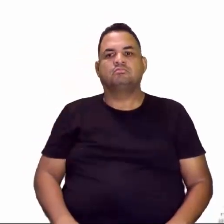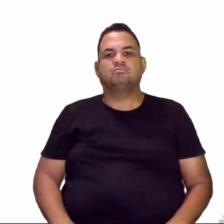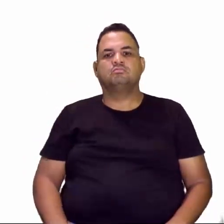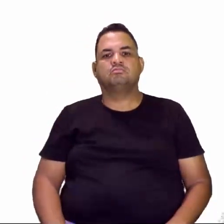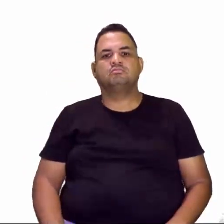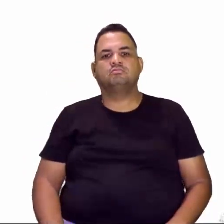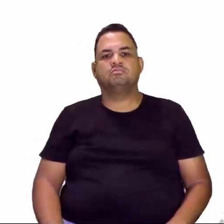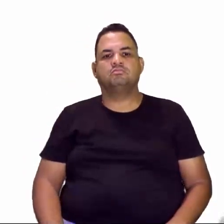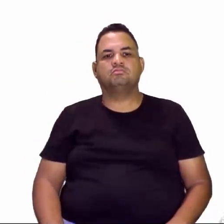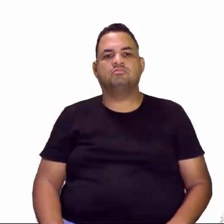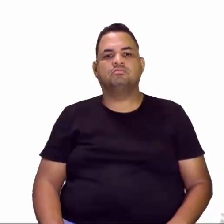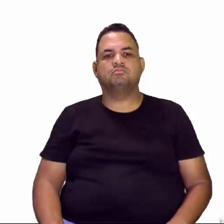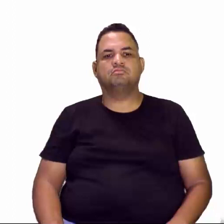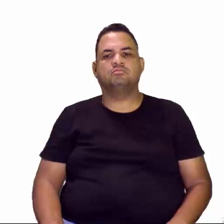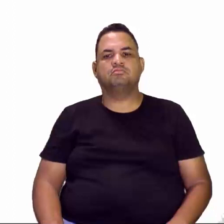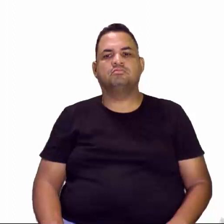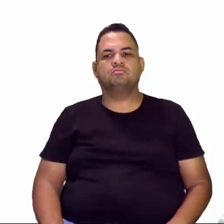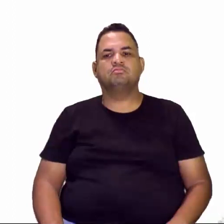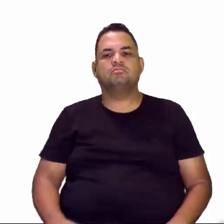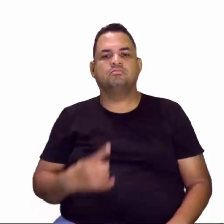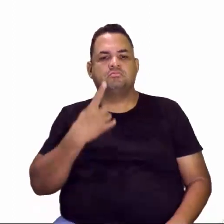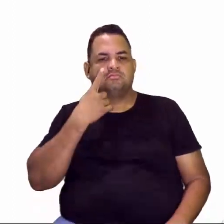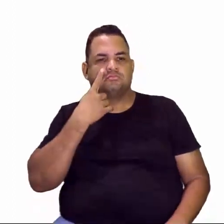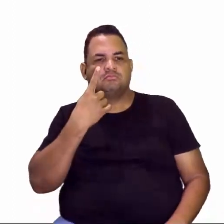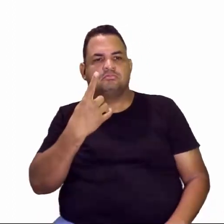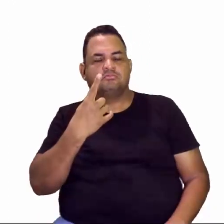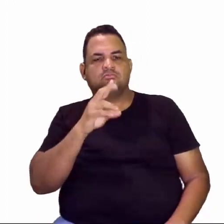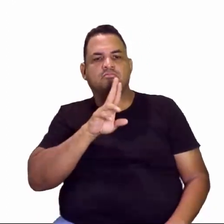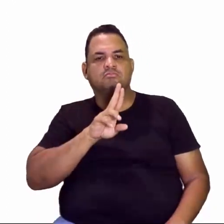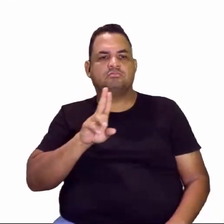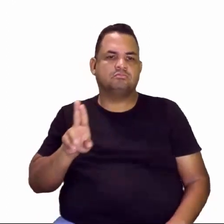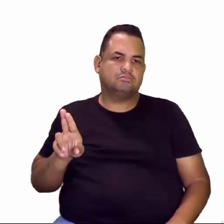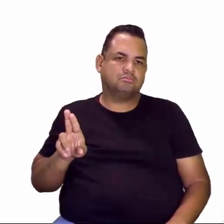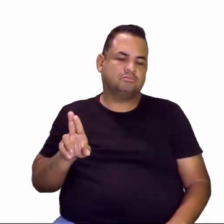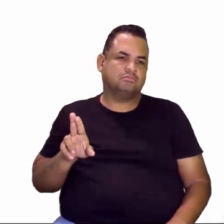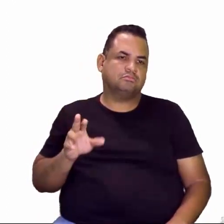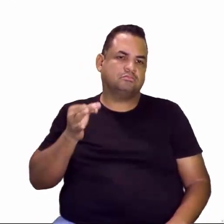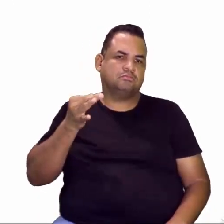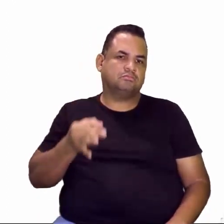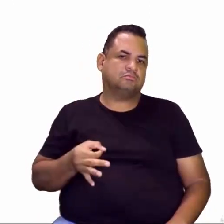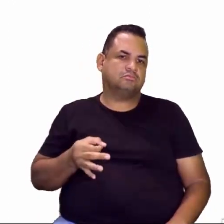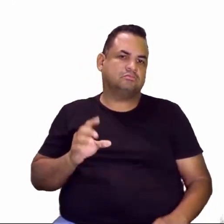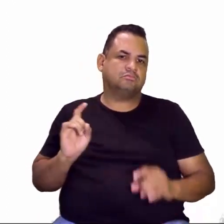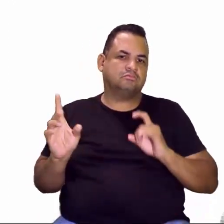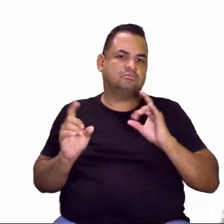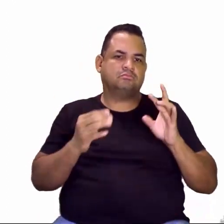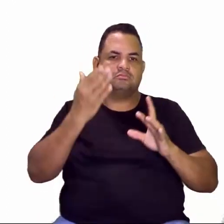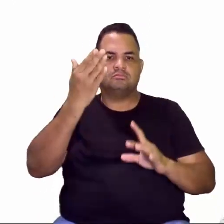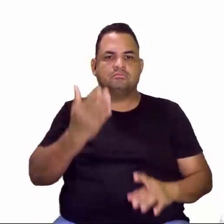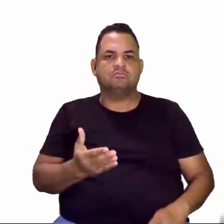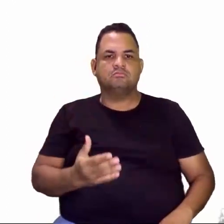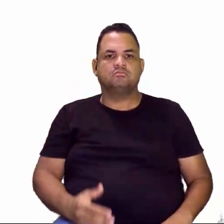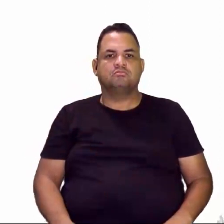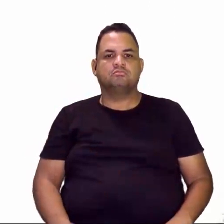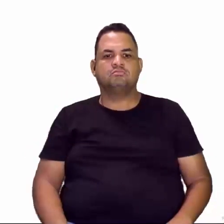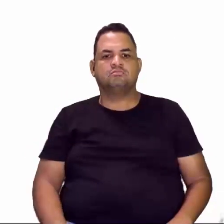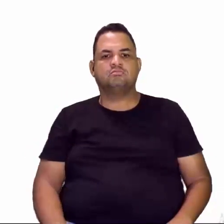dada e determine a nomenclatura correta para cada uma